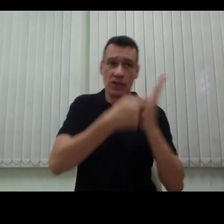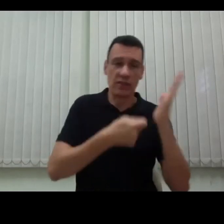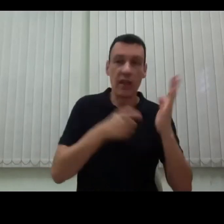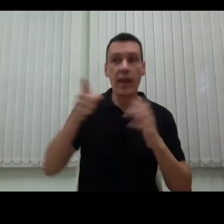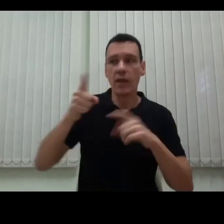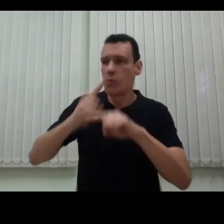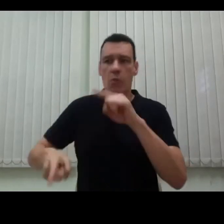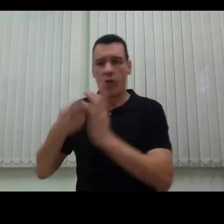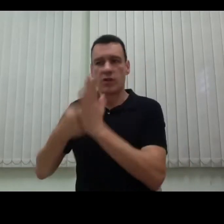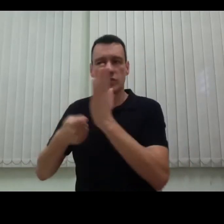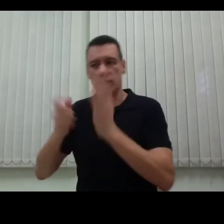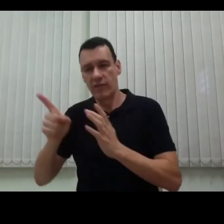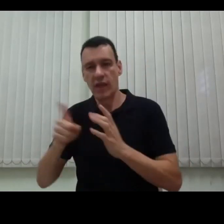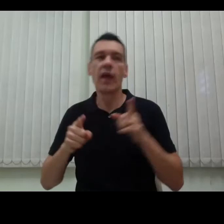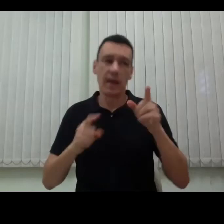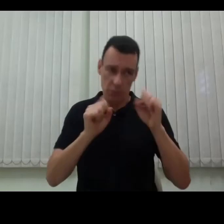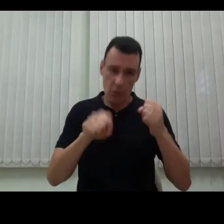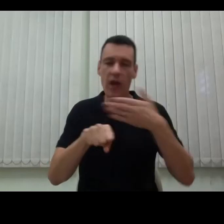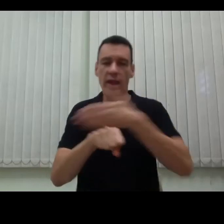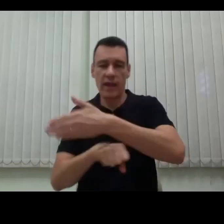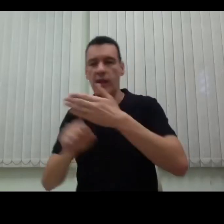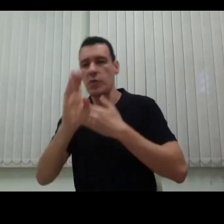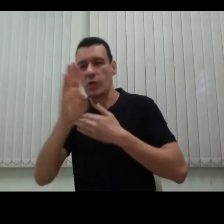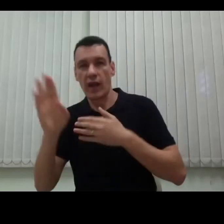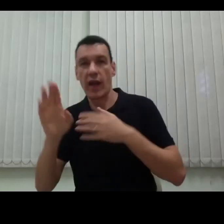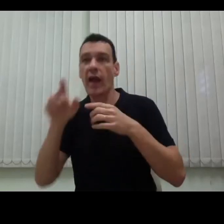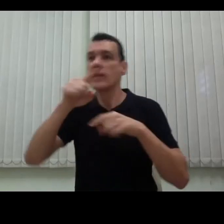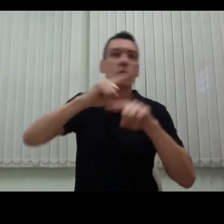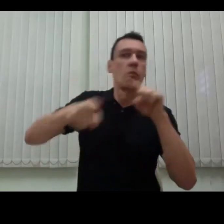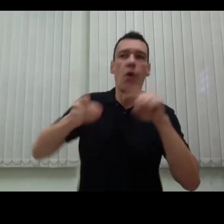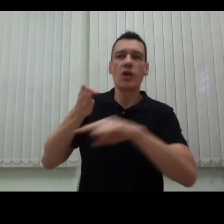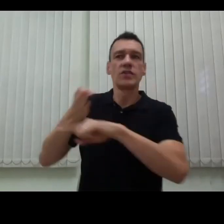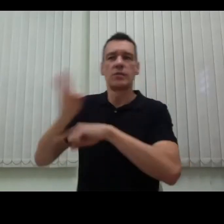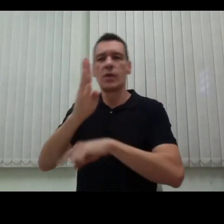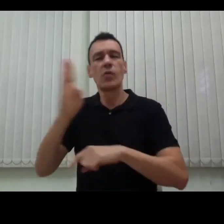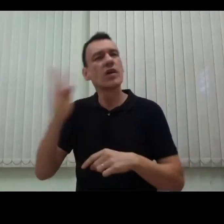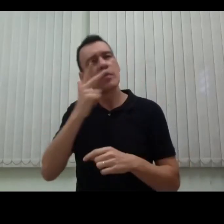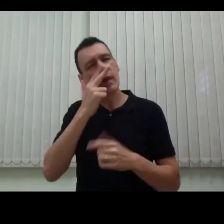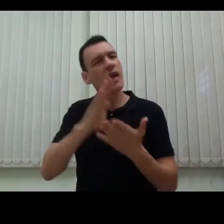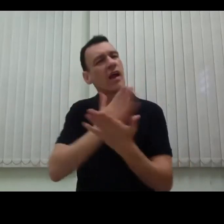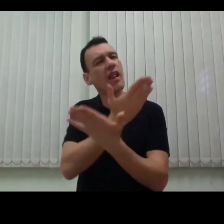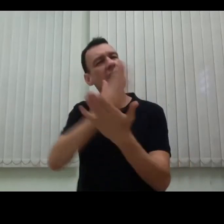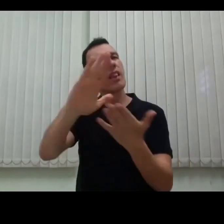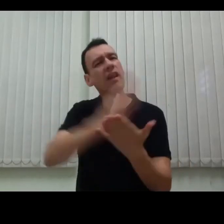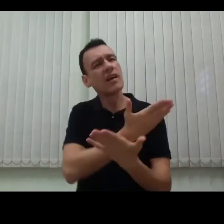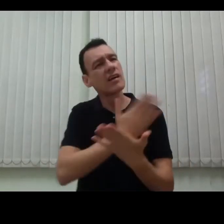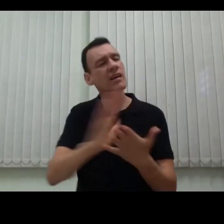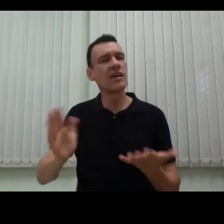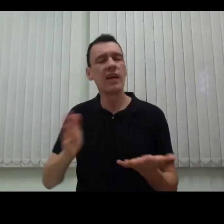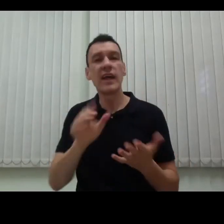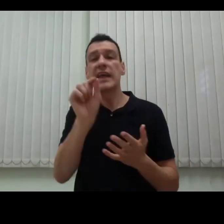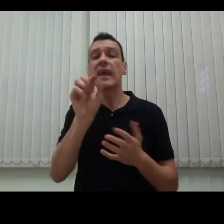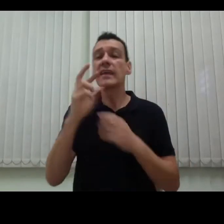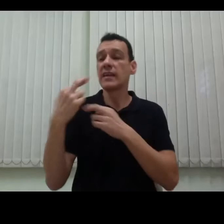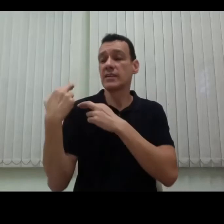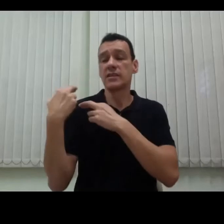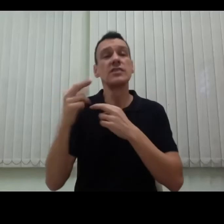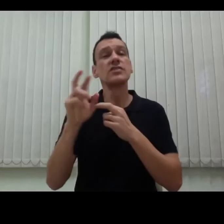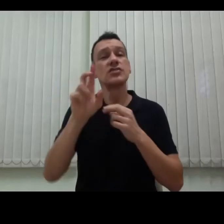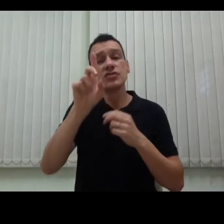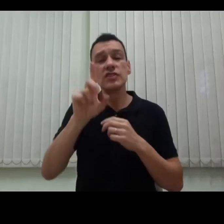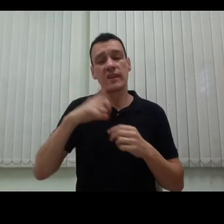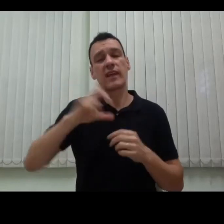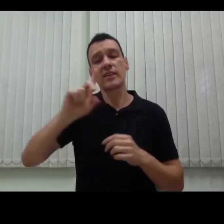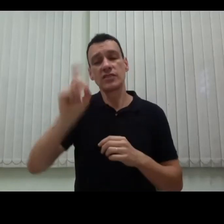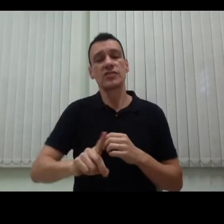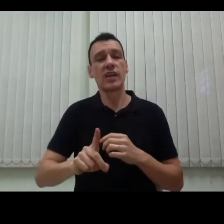vozes legítimas, as falas legítimas, né? E isso é muito grave. É muito grave, acontece